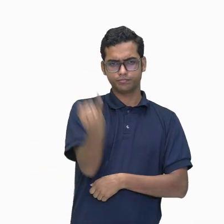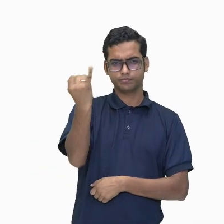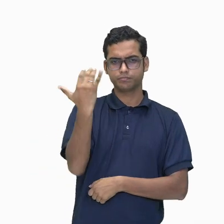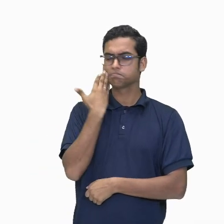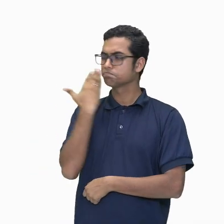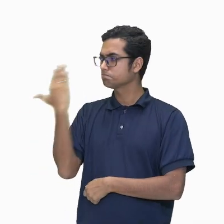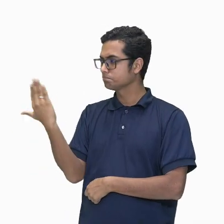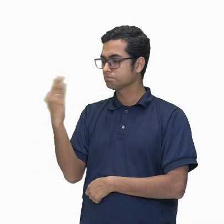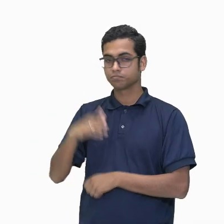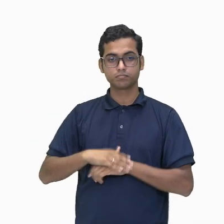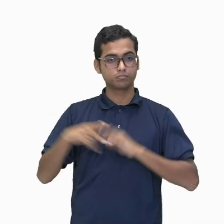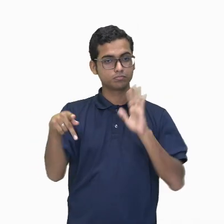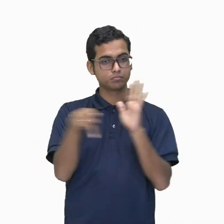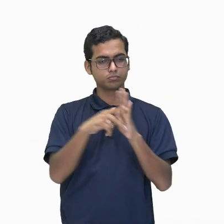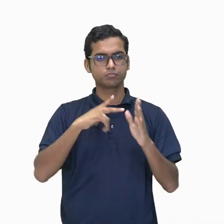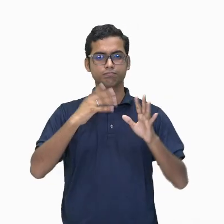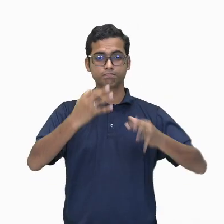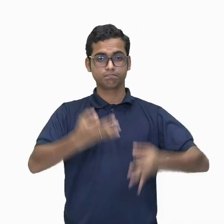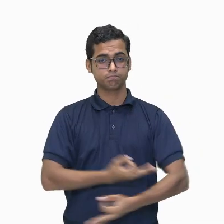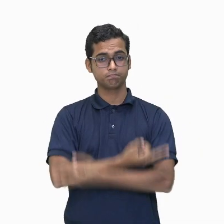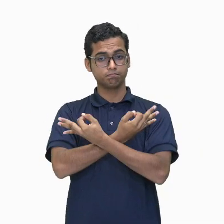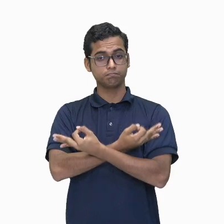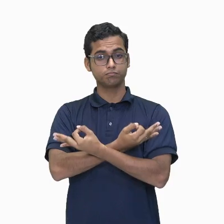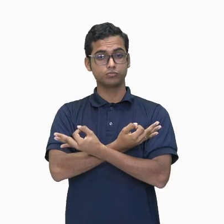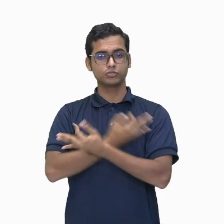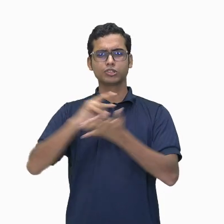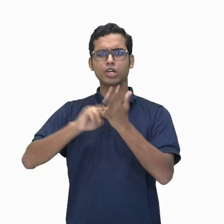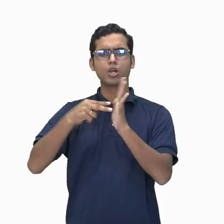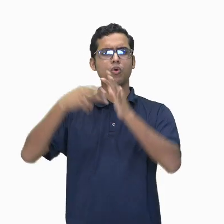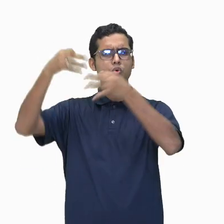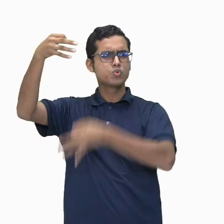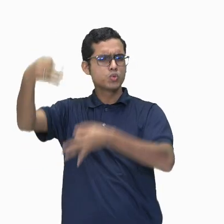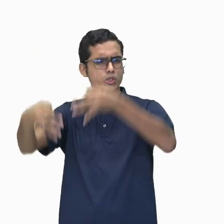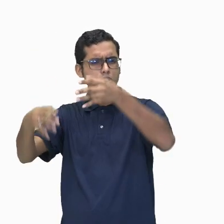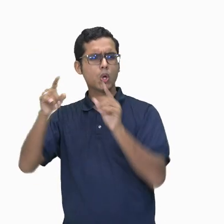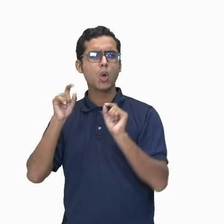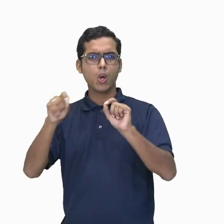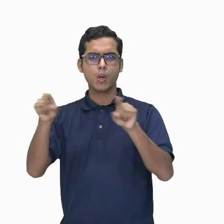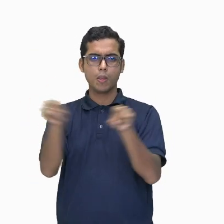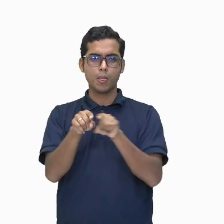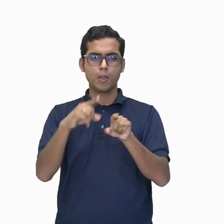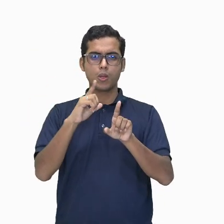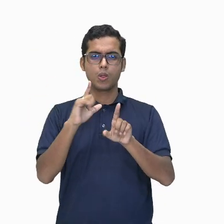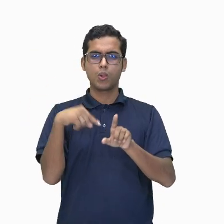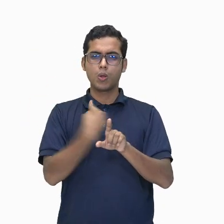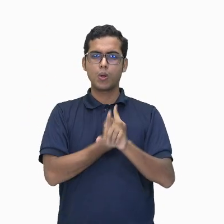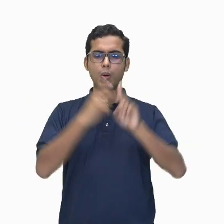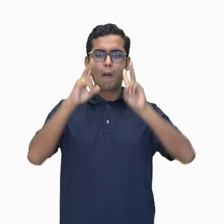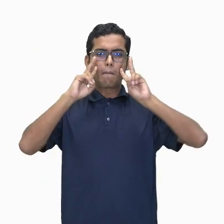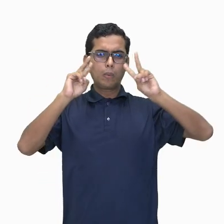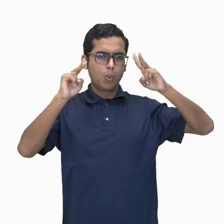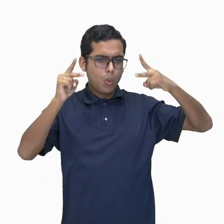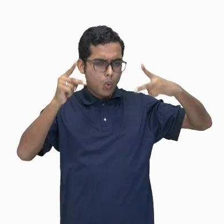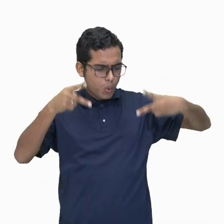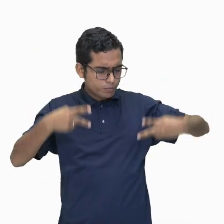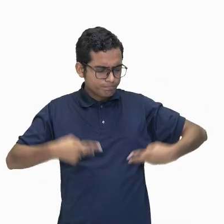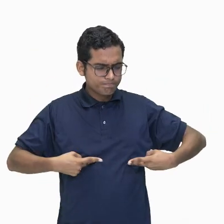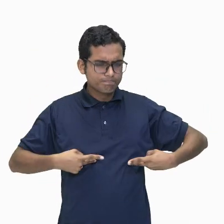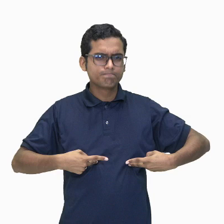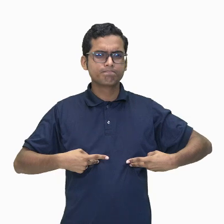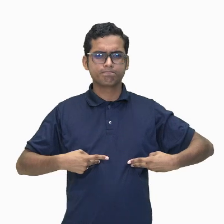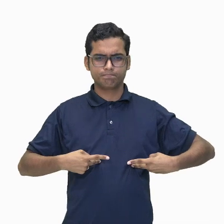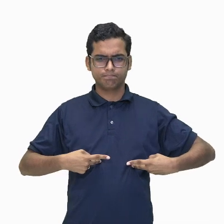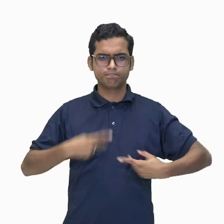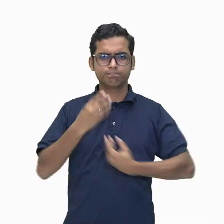Para o budismo, a justiça significa quanto mais nos distanciarmos do nosso egocentrismo, com mais facilidade saberemos o que é